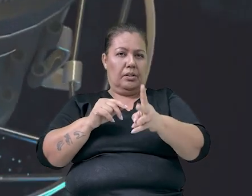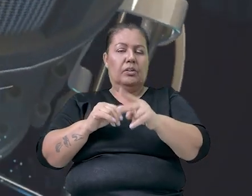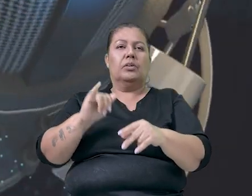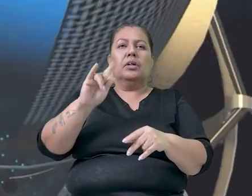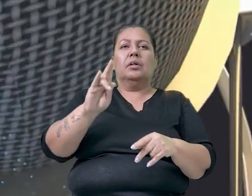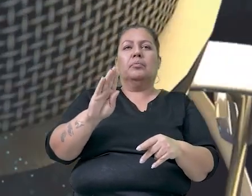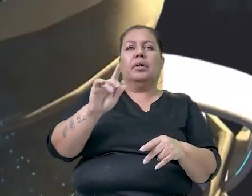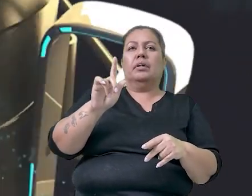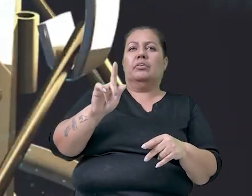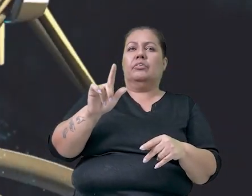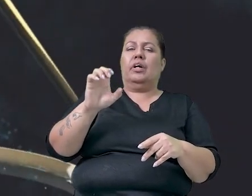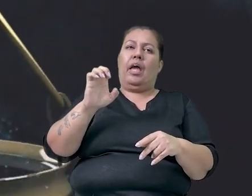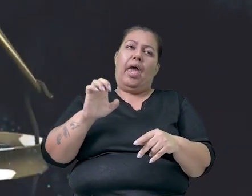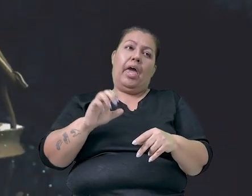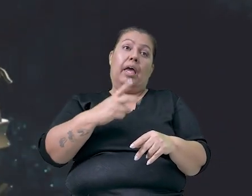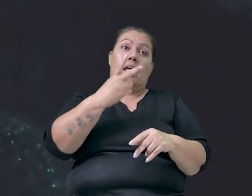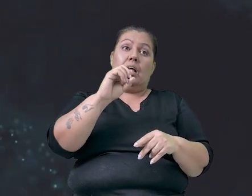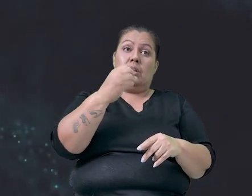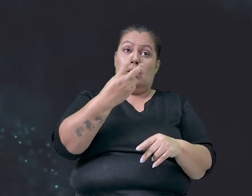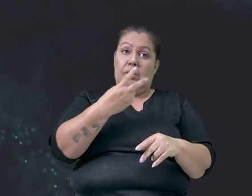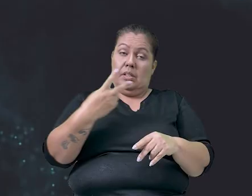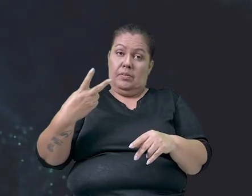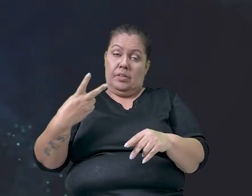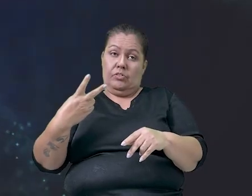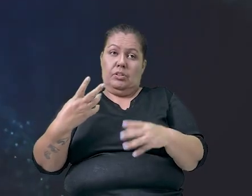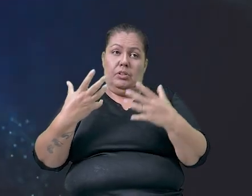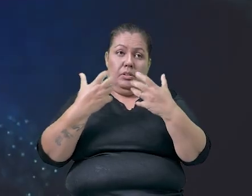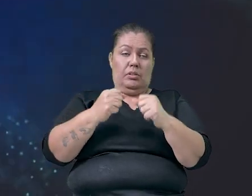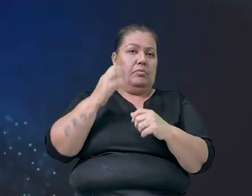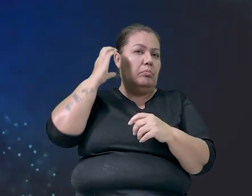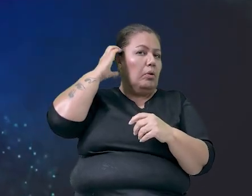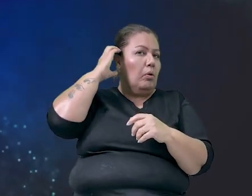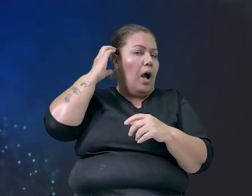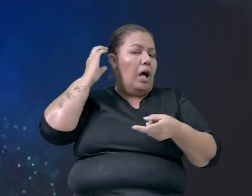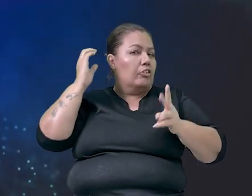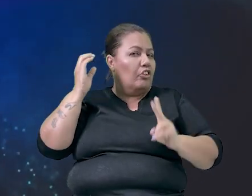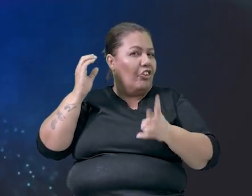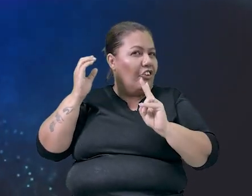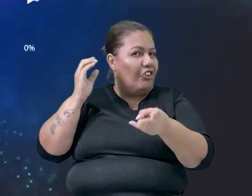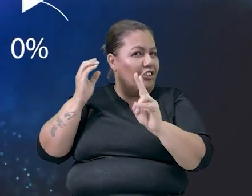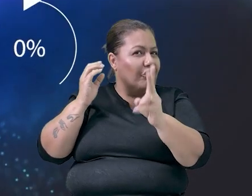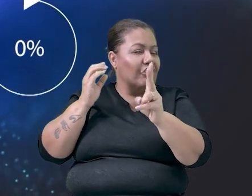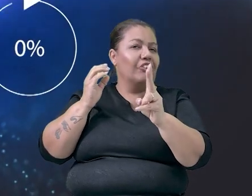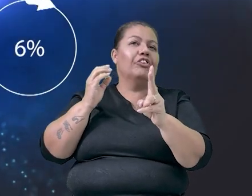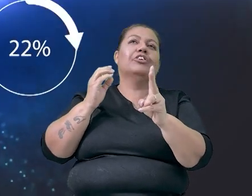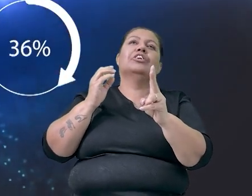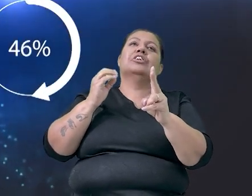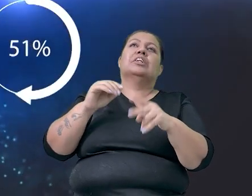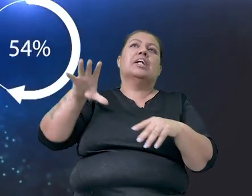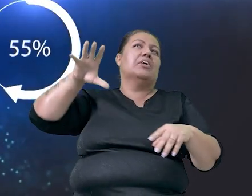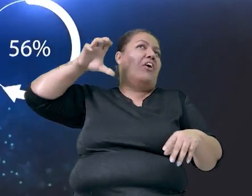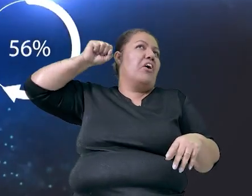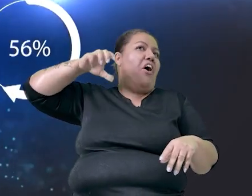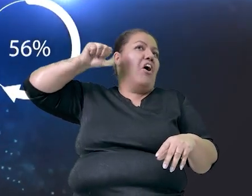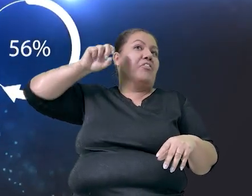IBGE, em 2022, confirmam que o rádio mantém sua relevância, sendo ouvido